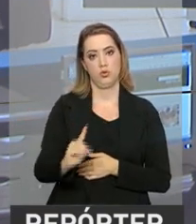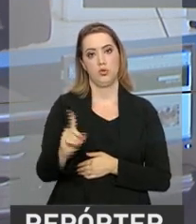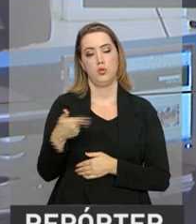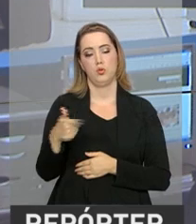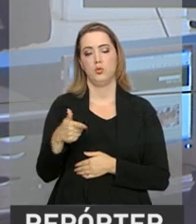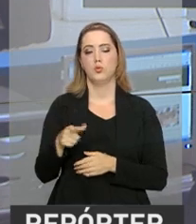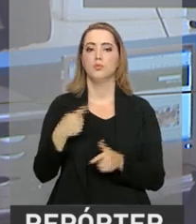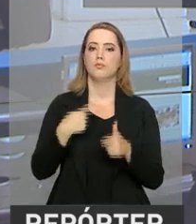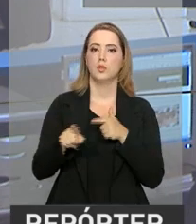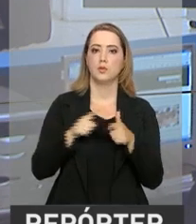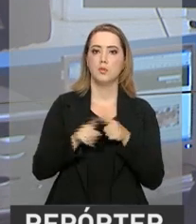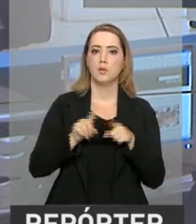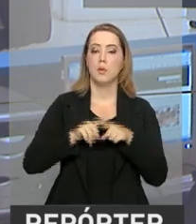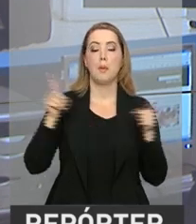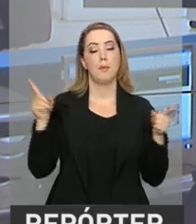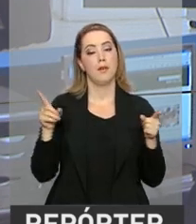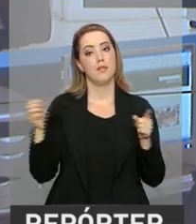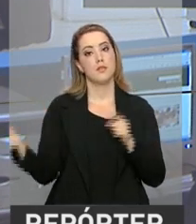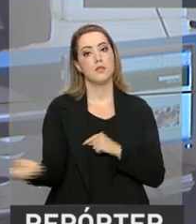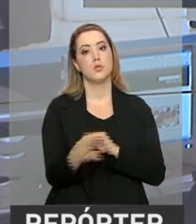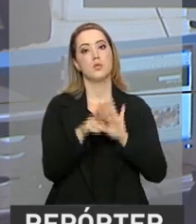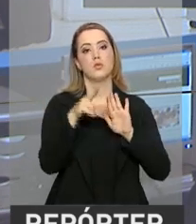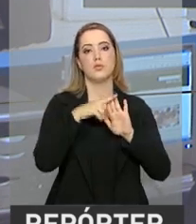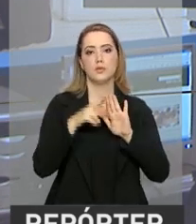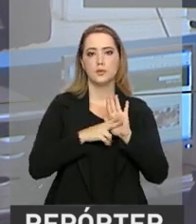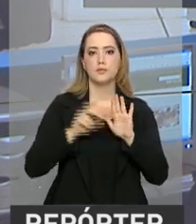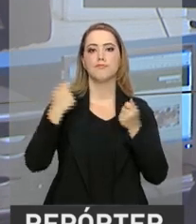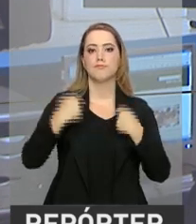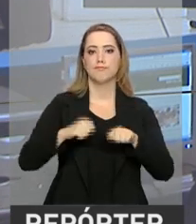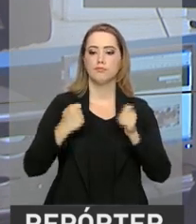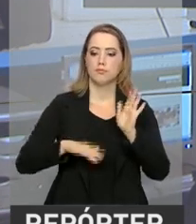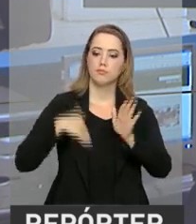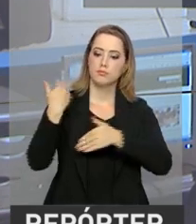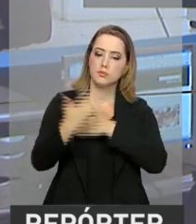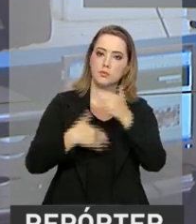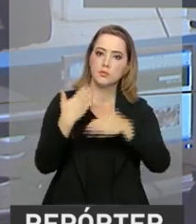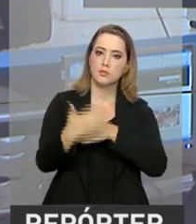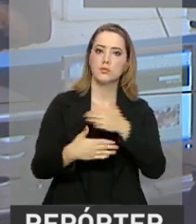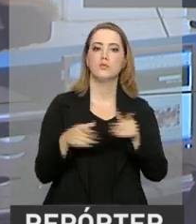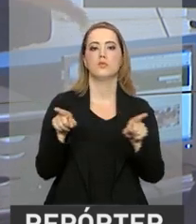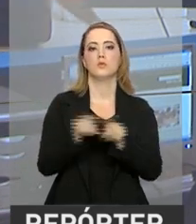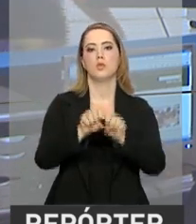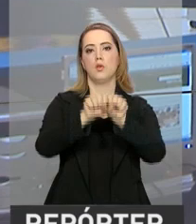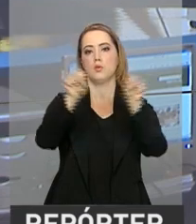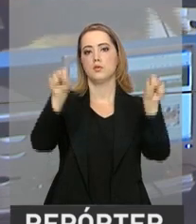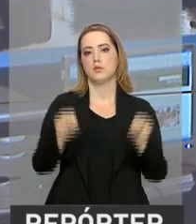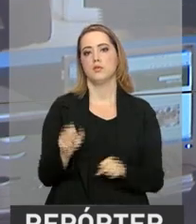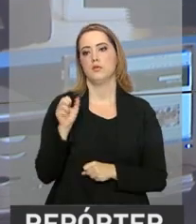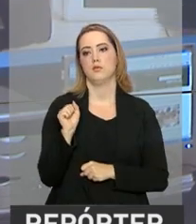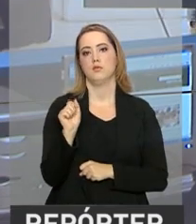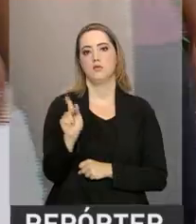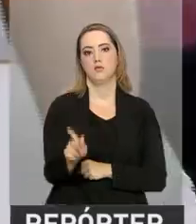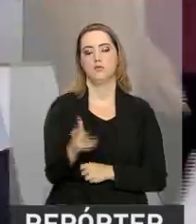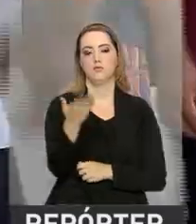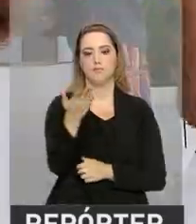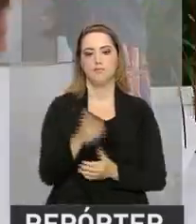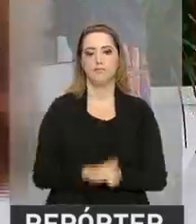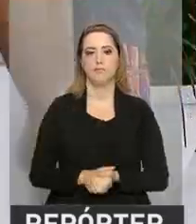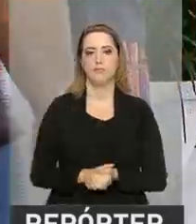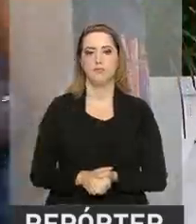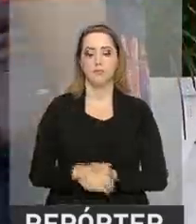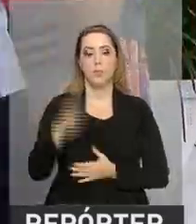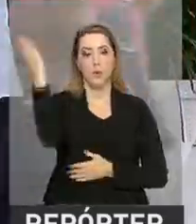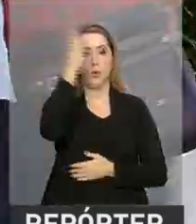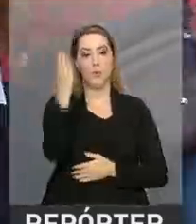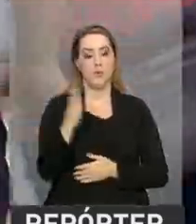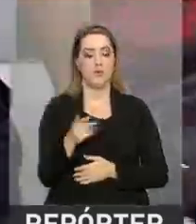prejudicado, mas as novas regras são necessárias para dar sustentabilidade ao sistema previdenciário. O Brasil... Brasil